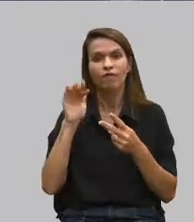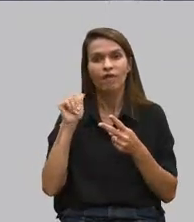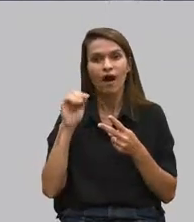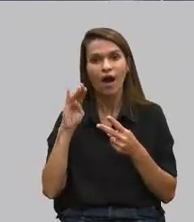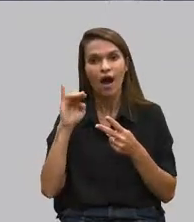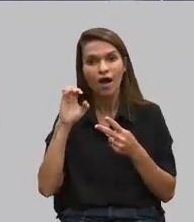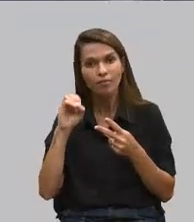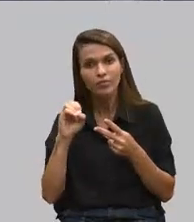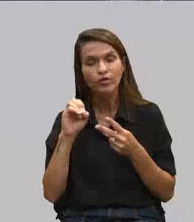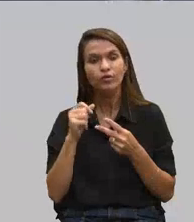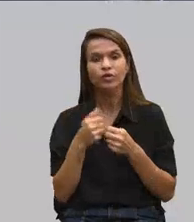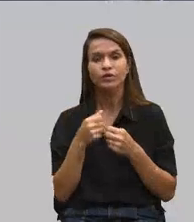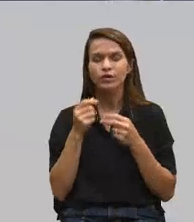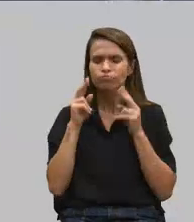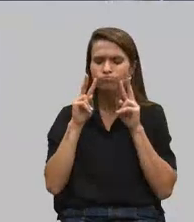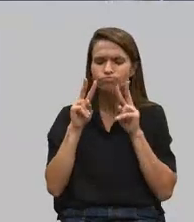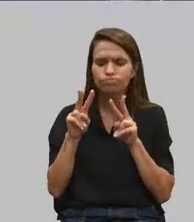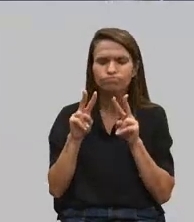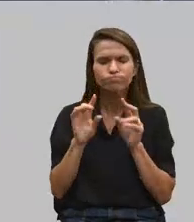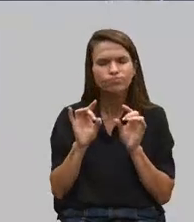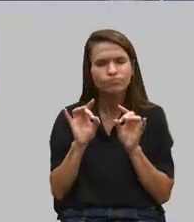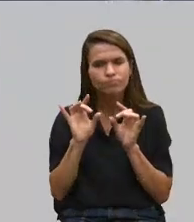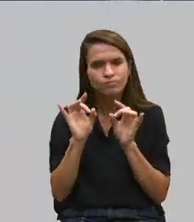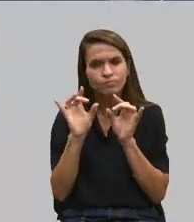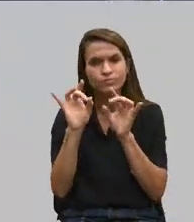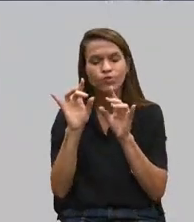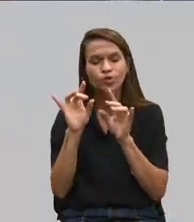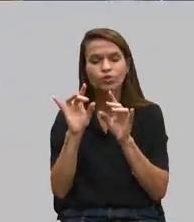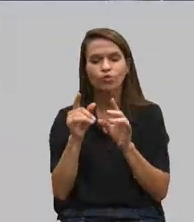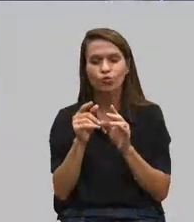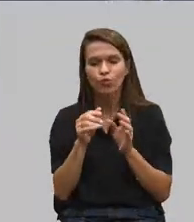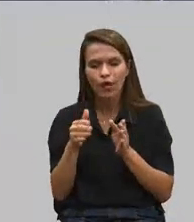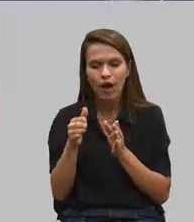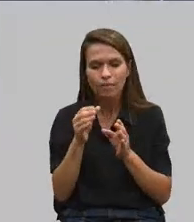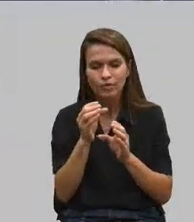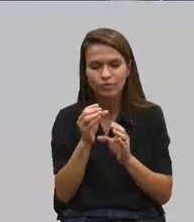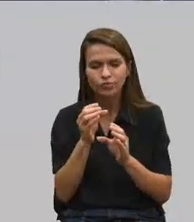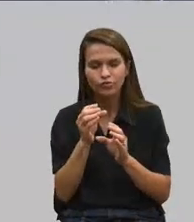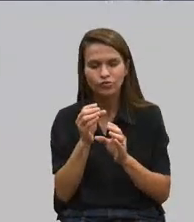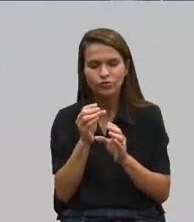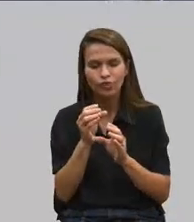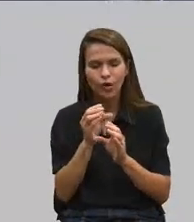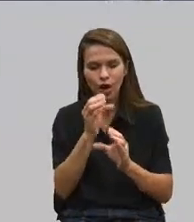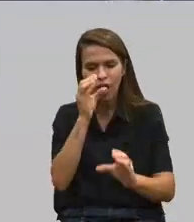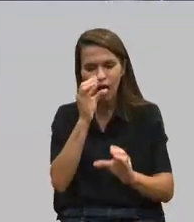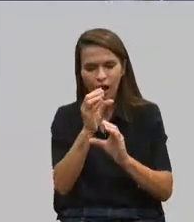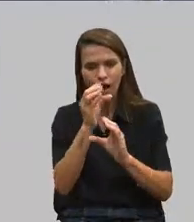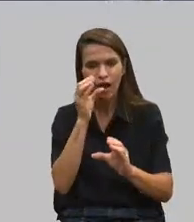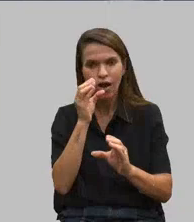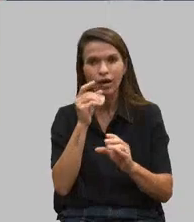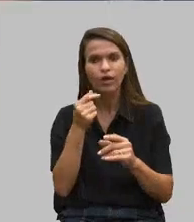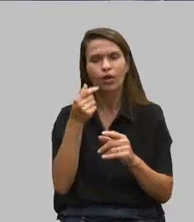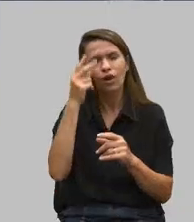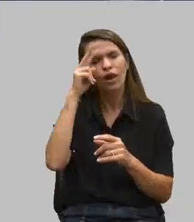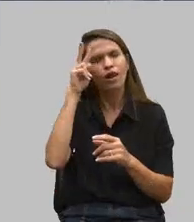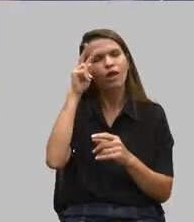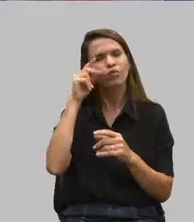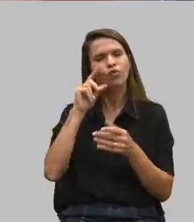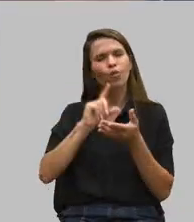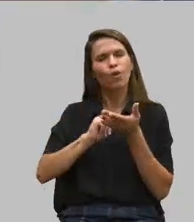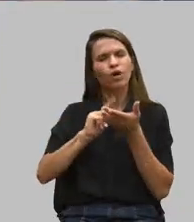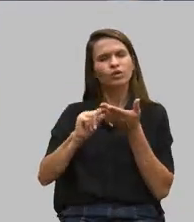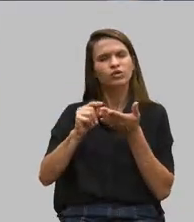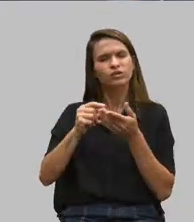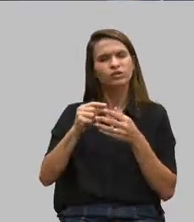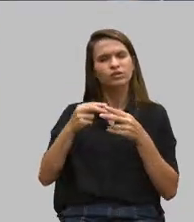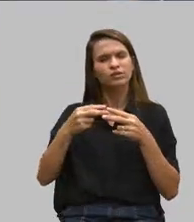e criterioso na triagem e lendo alguma coisa também esse final de semana num artigo não é muito novo mas é